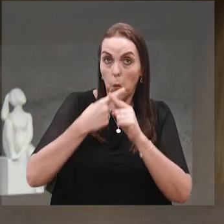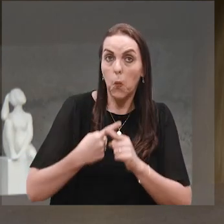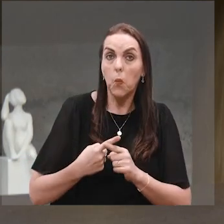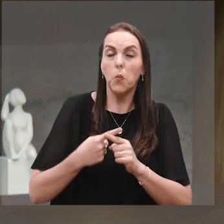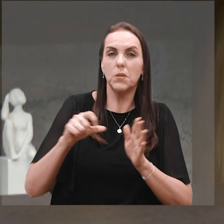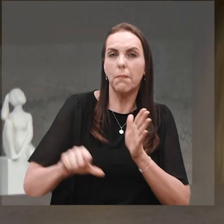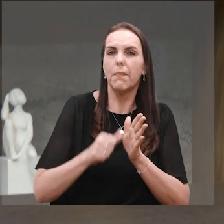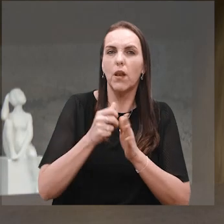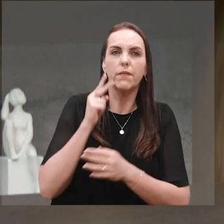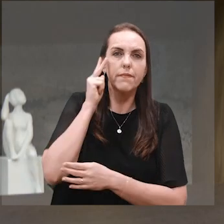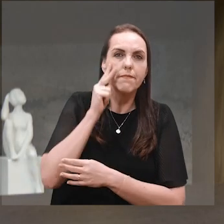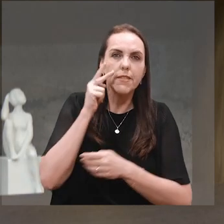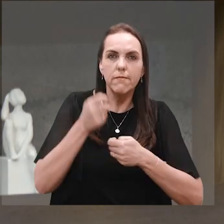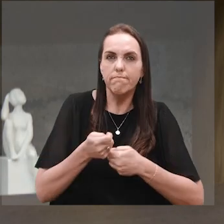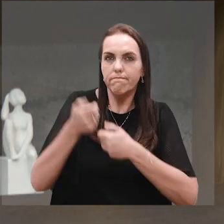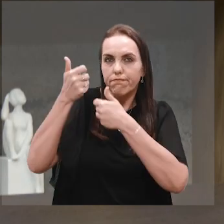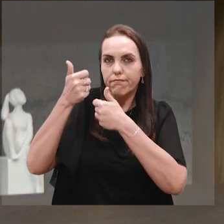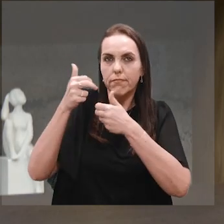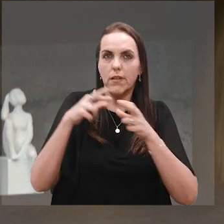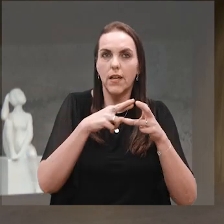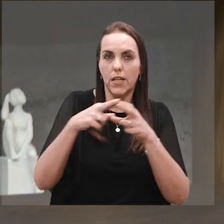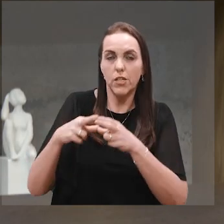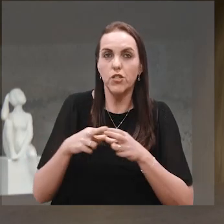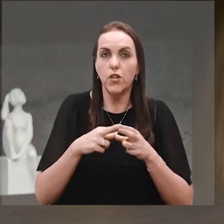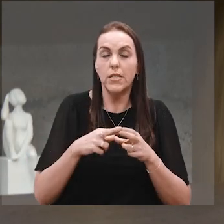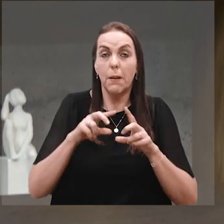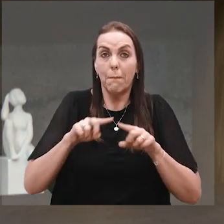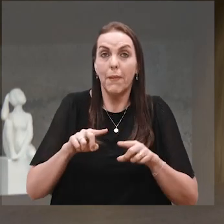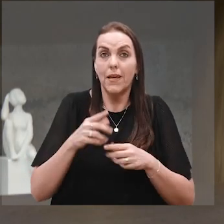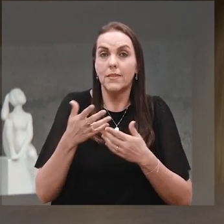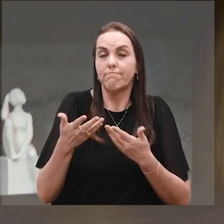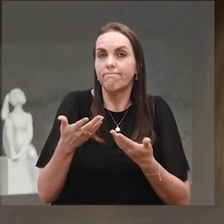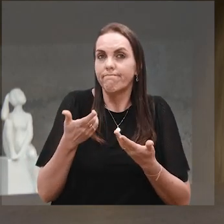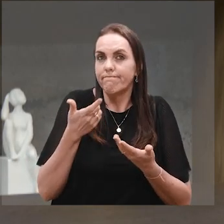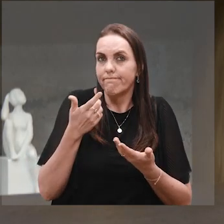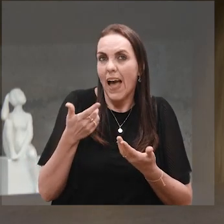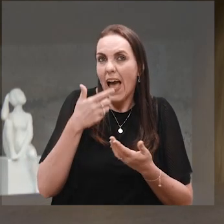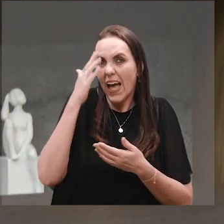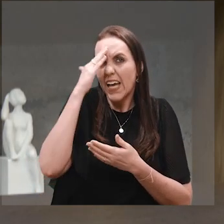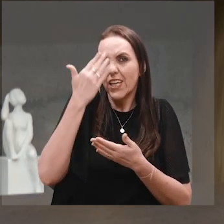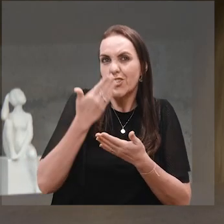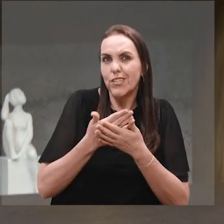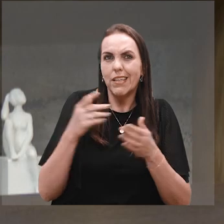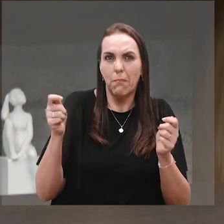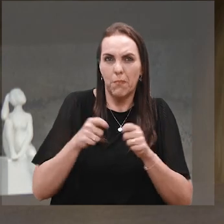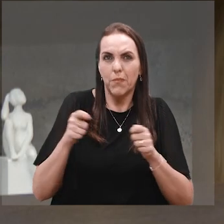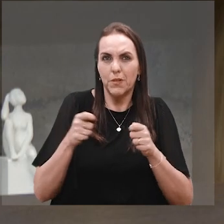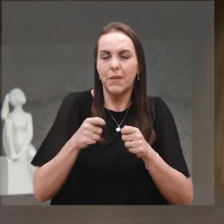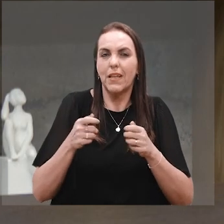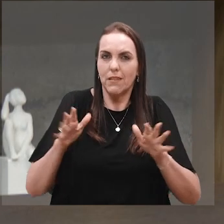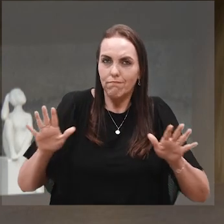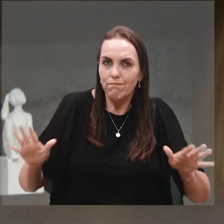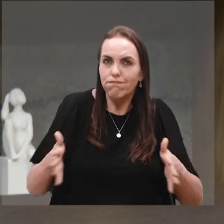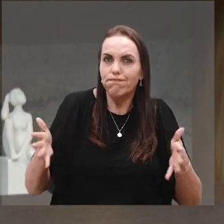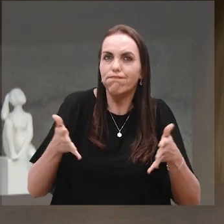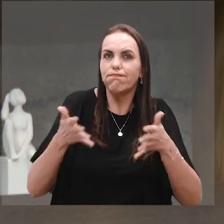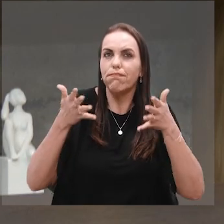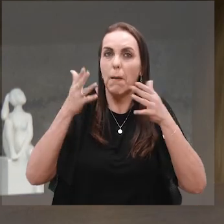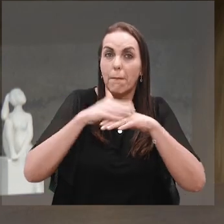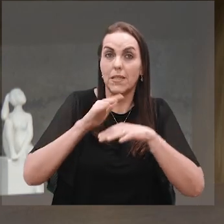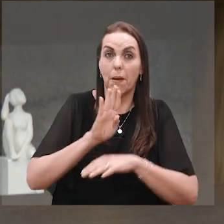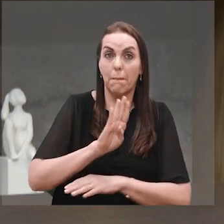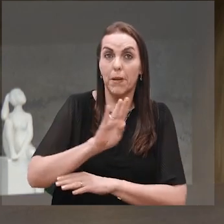dos melhores vinhos e espumantes em outras regiões, mas haveria ainda uma janela talvez de maior promoção, como por